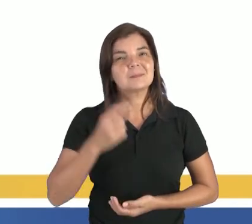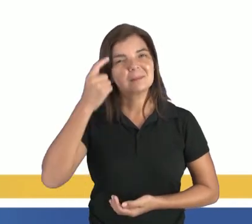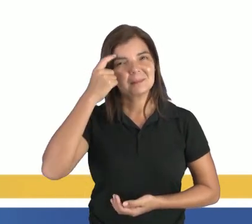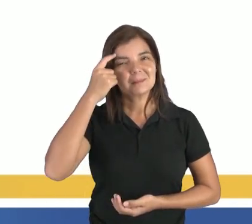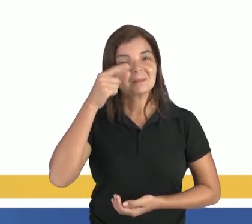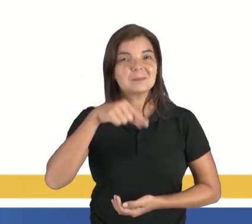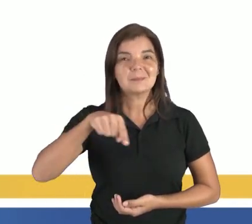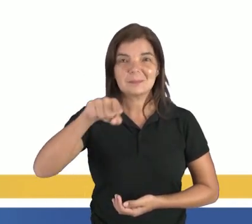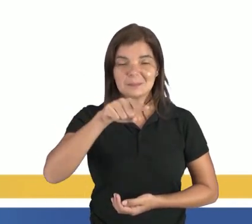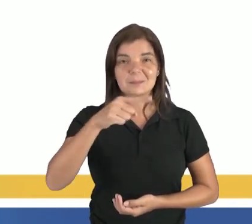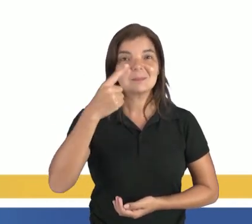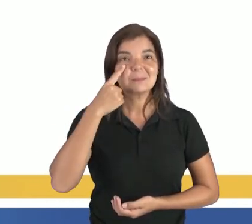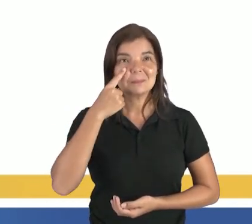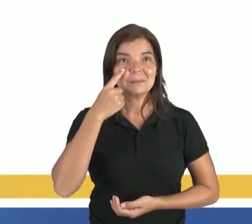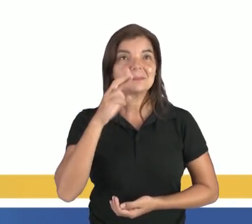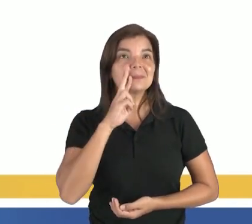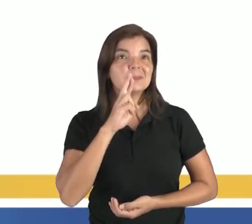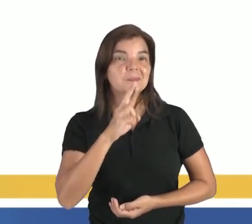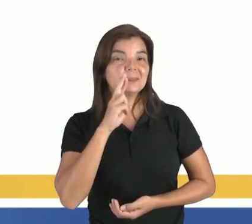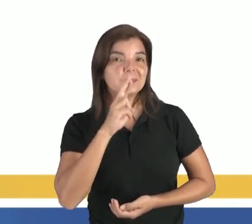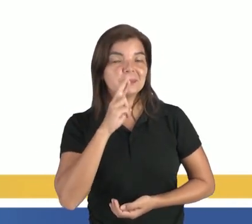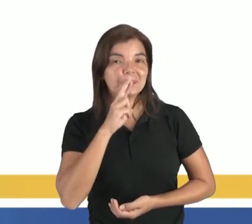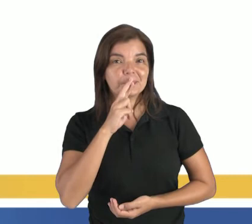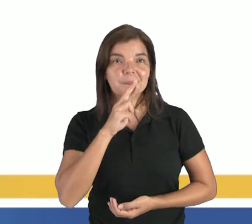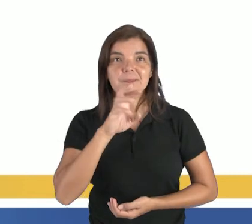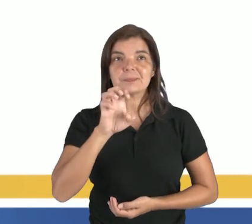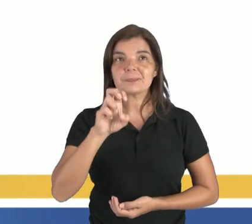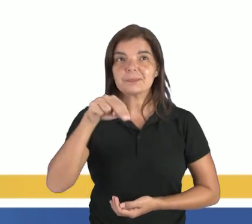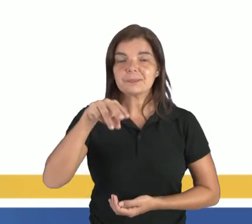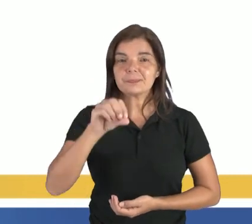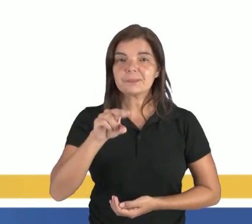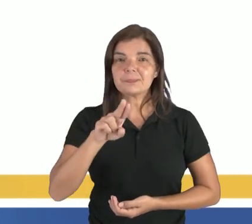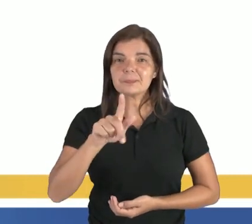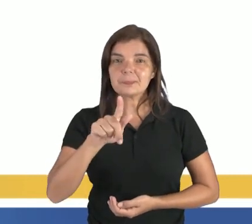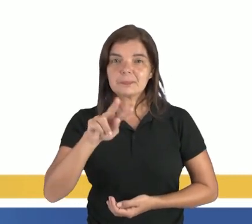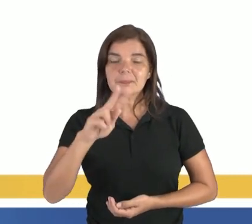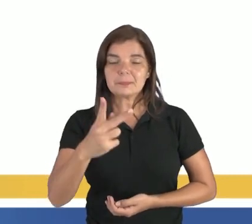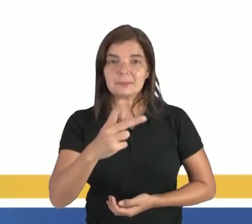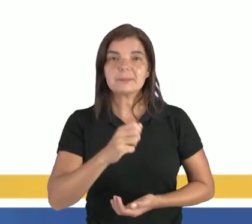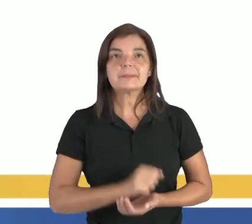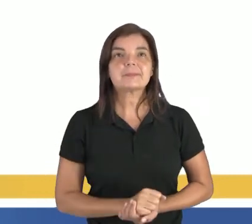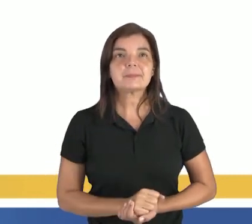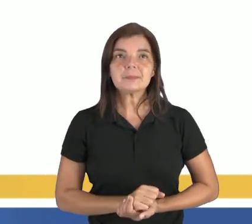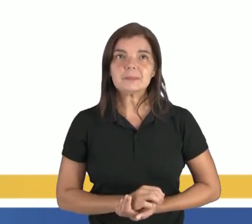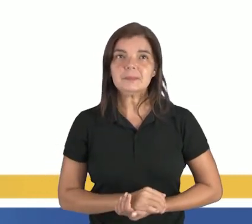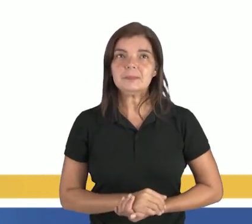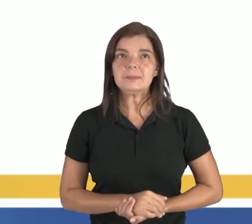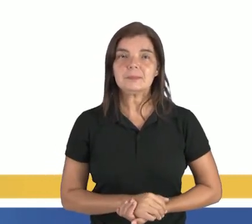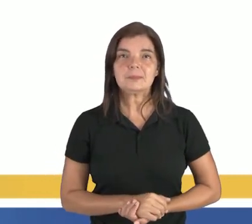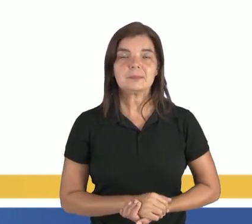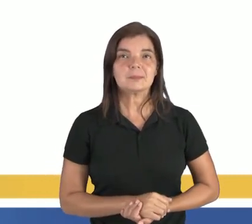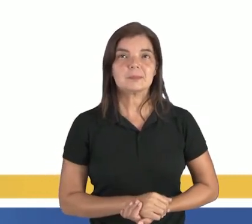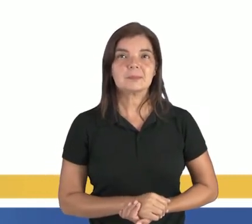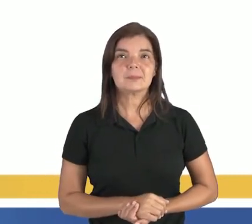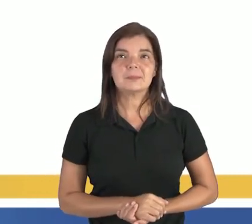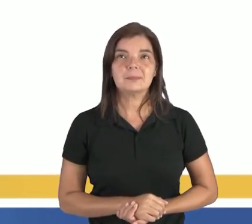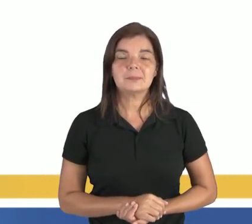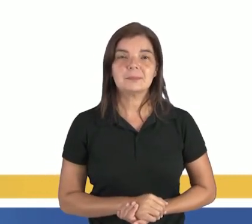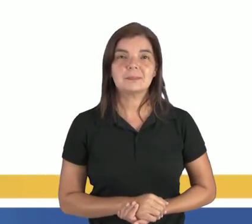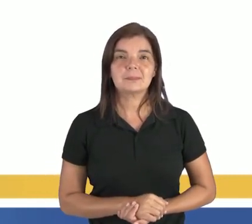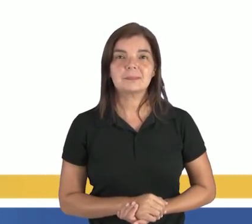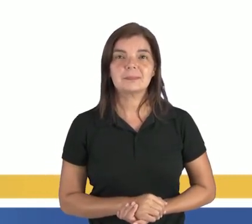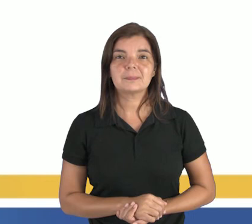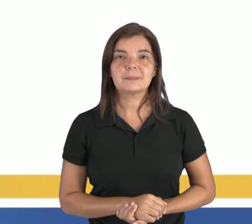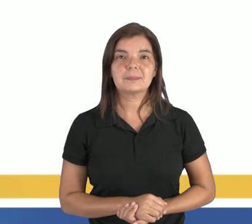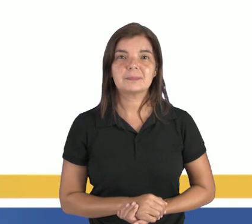Pensaram? Se você disse enough para a primeira atividade, está correto. I'm not strong enough to help the